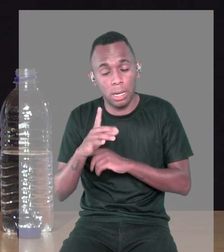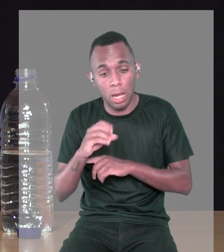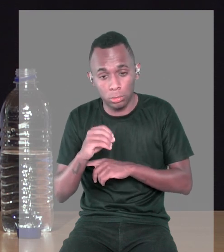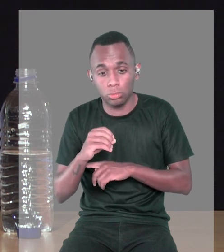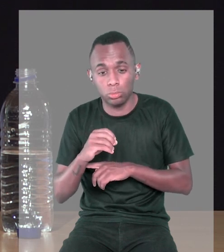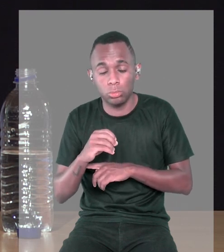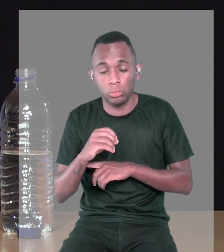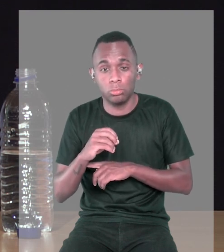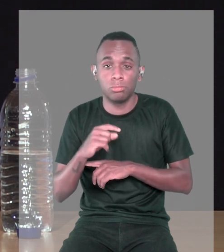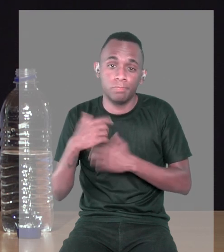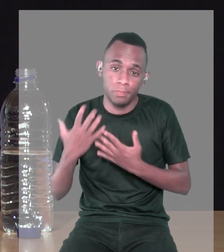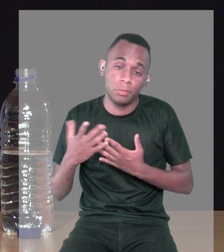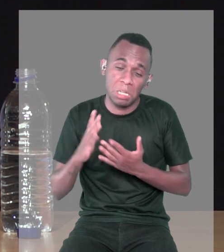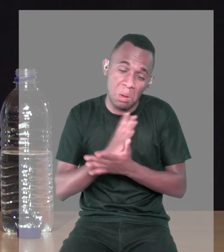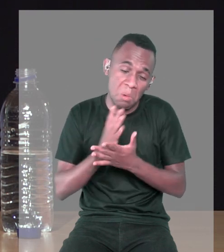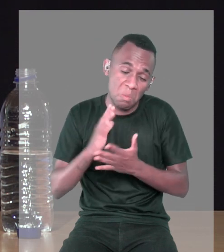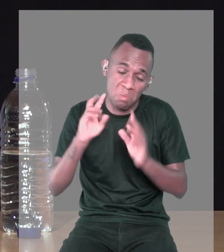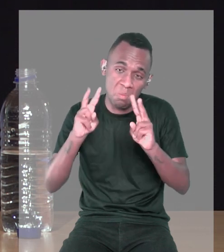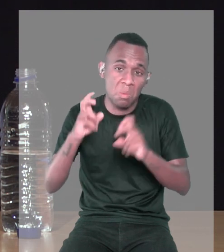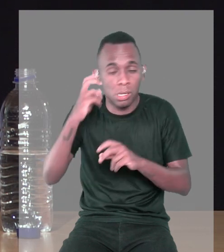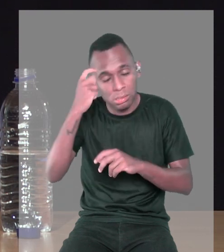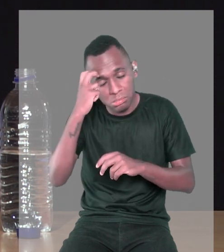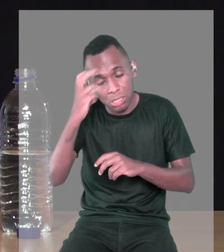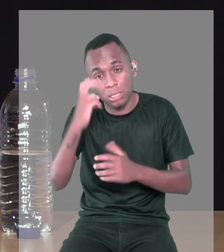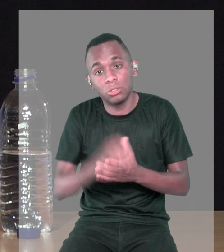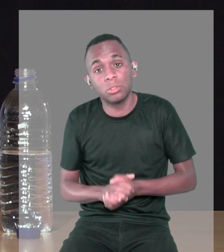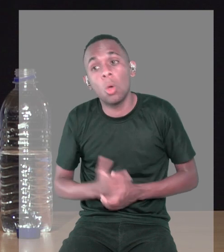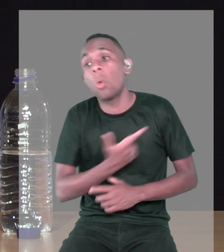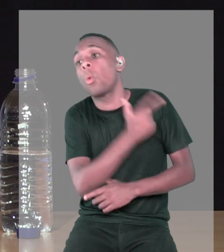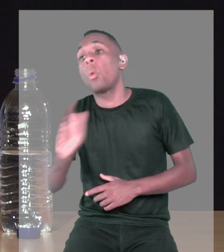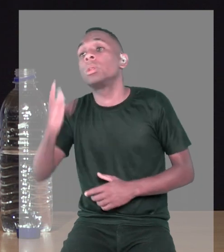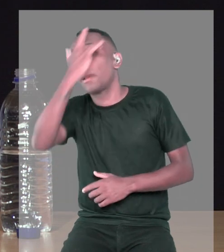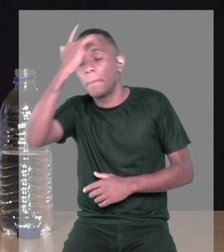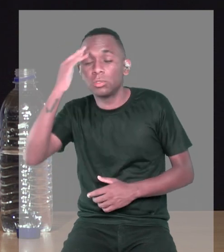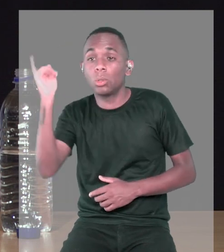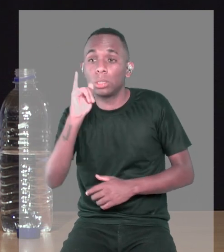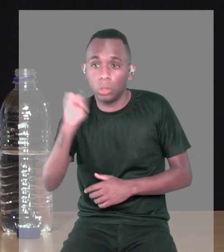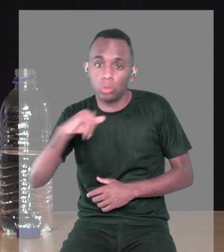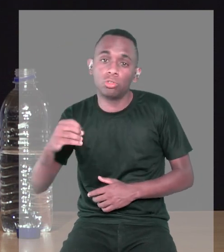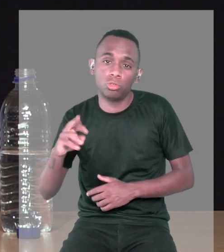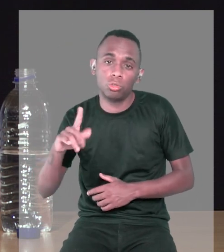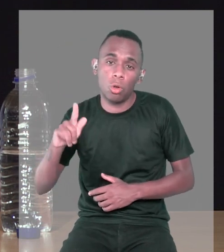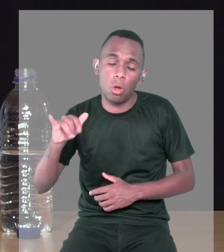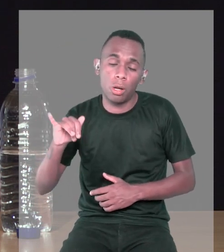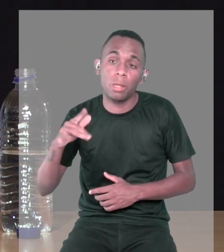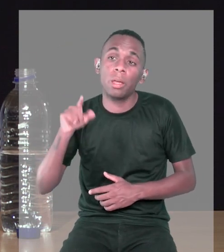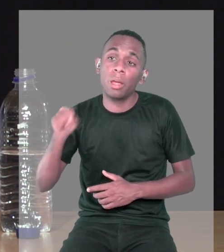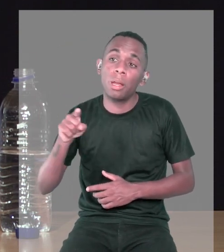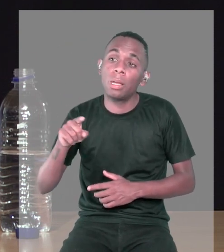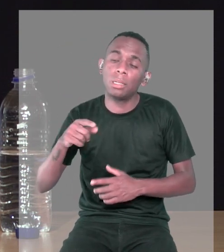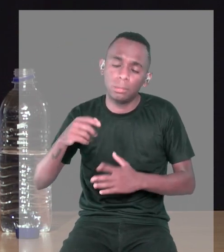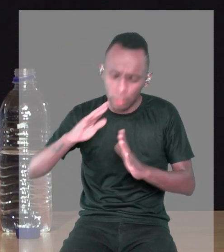de modo geral desastrosas, mesmo que inteligentes, que outro filósofo, o italiano Giorgio